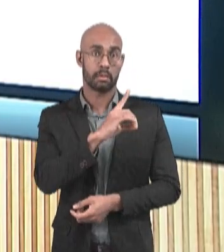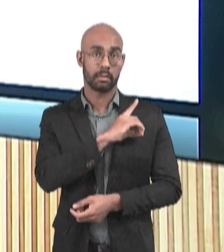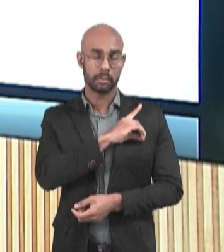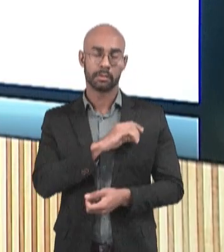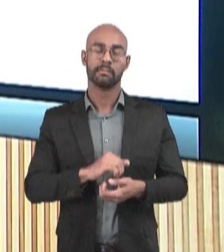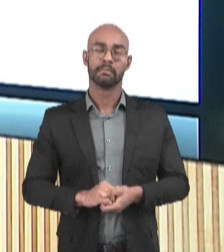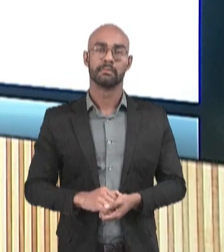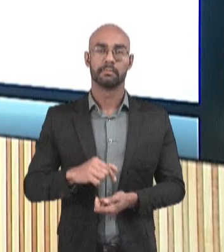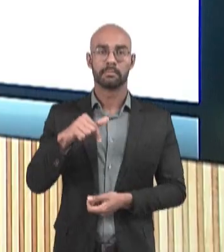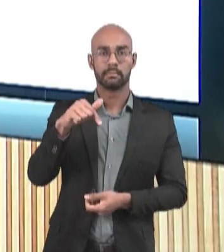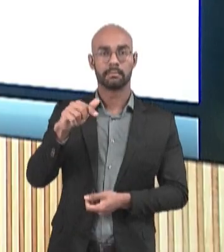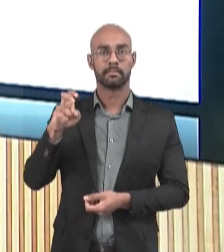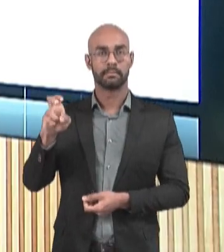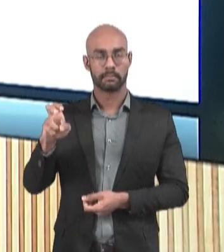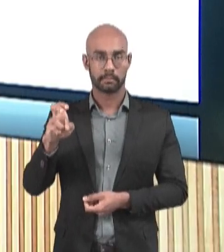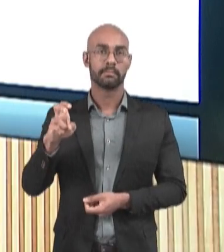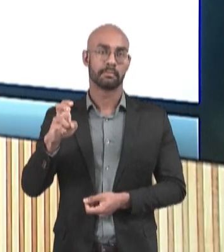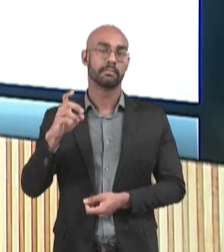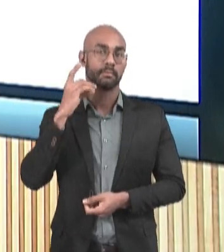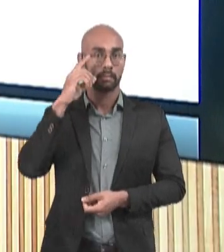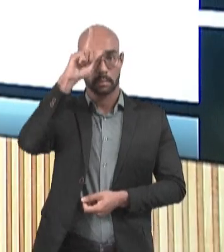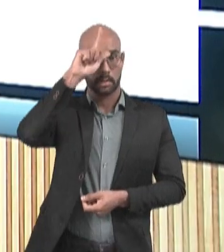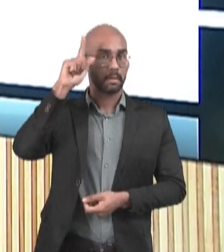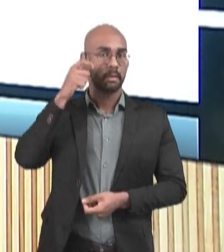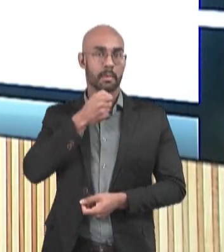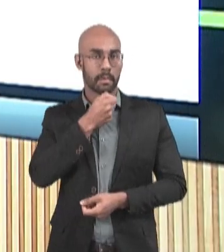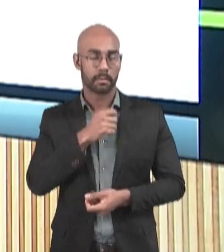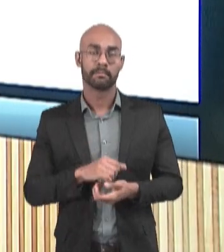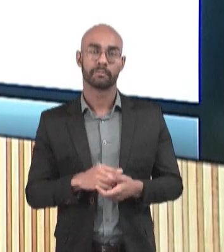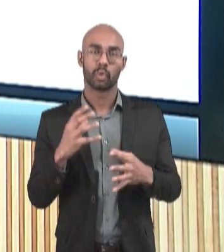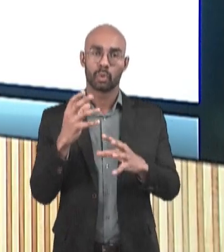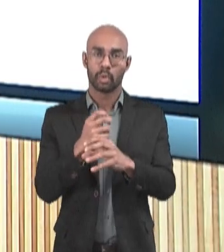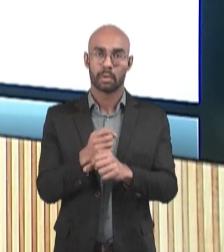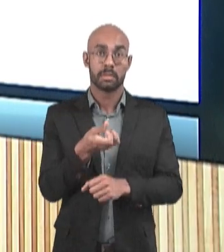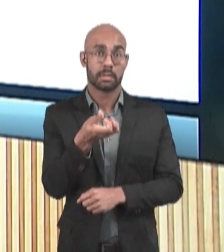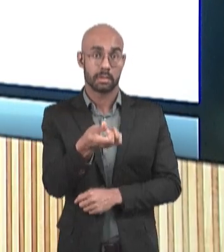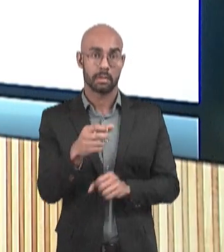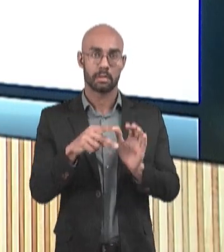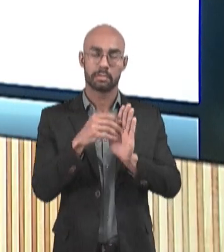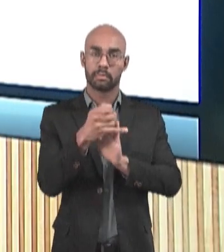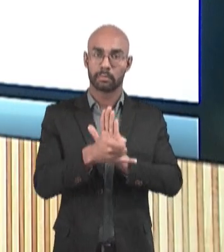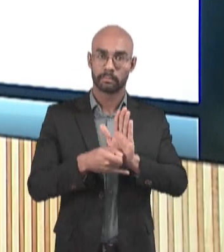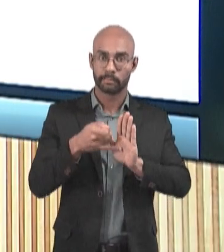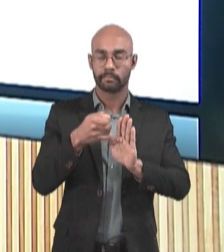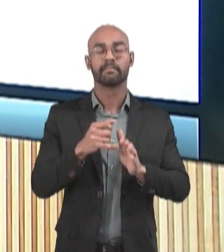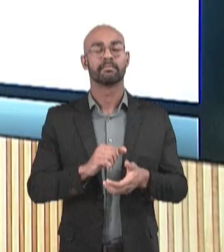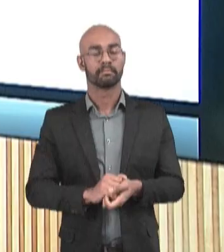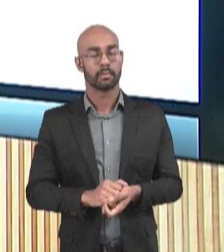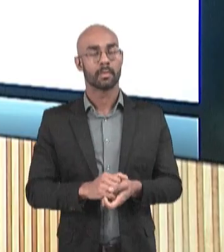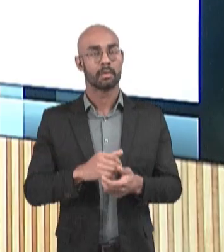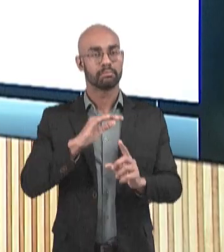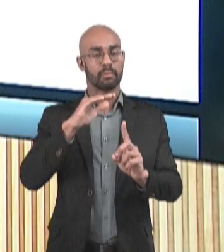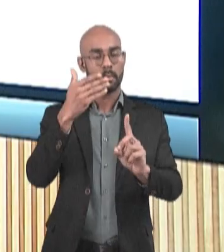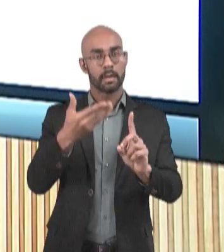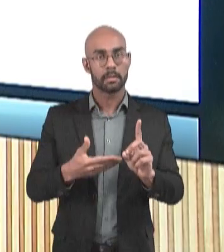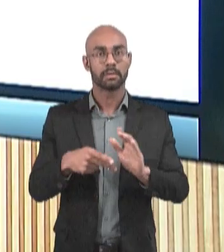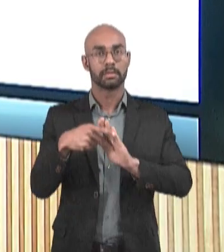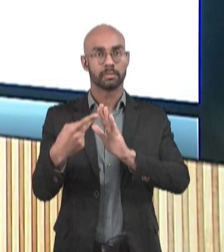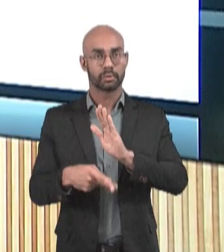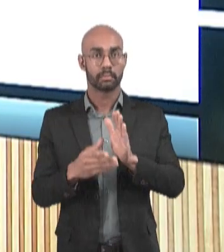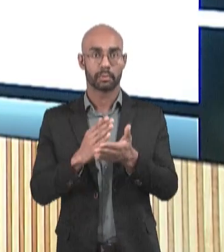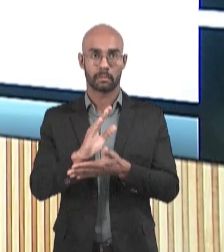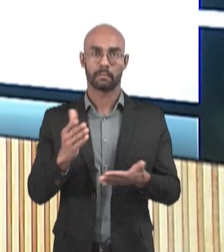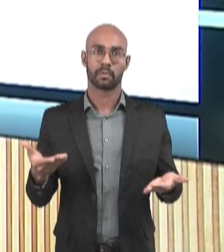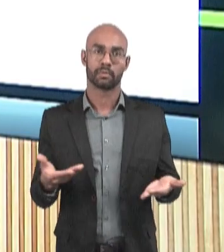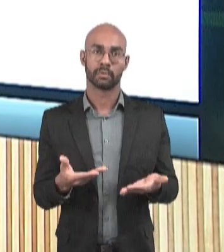o 75, deputada Lia Nogueira. 6 projetos de resolução, então, concedendo essas homenagens aprovados na